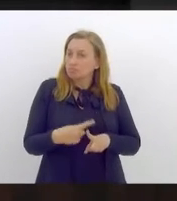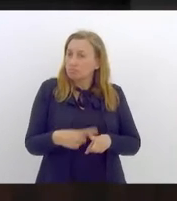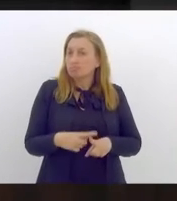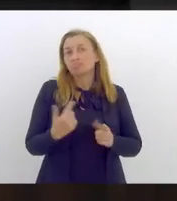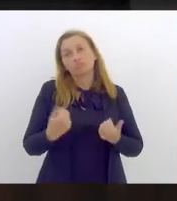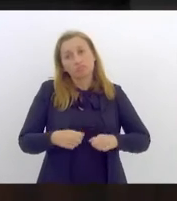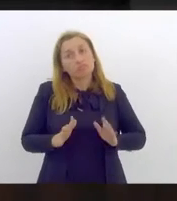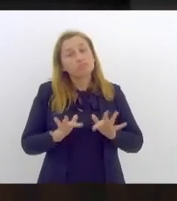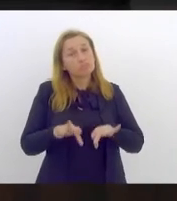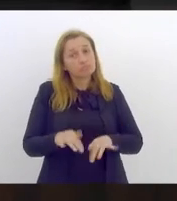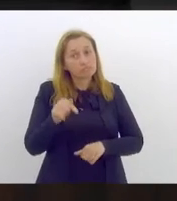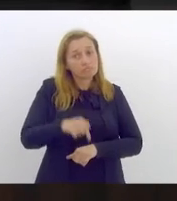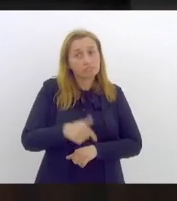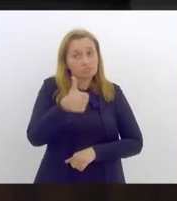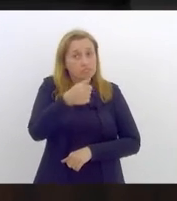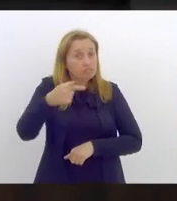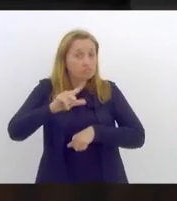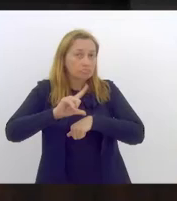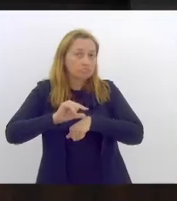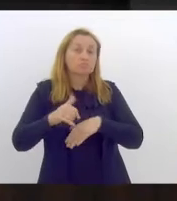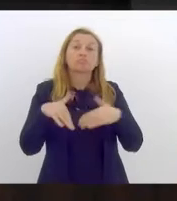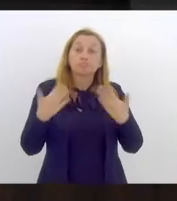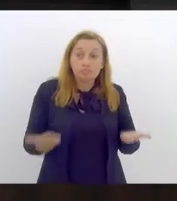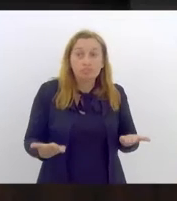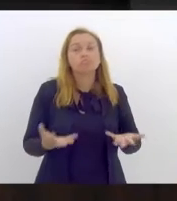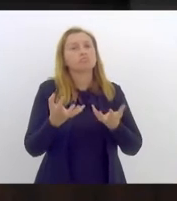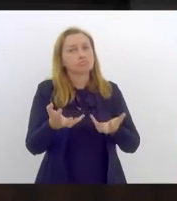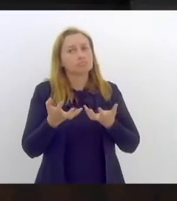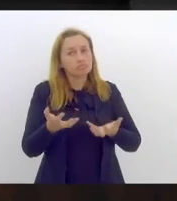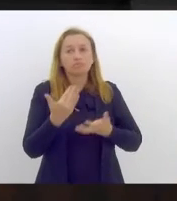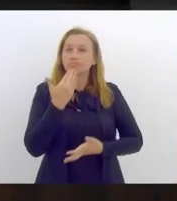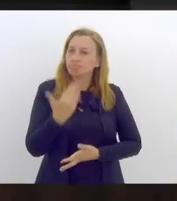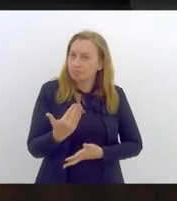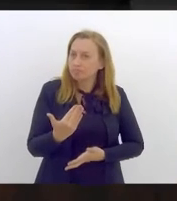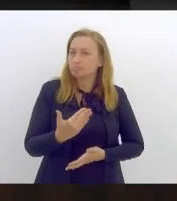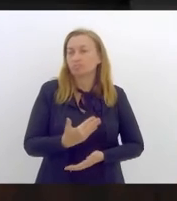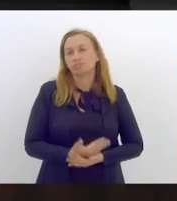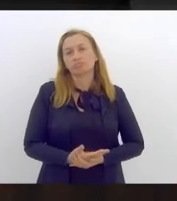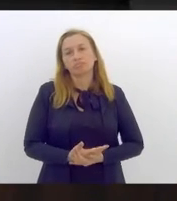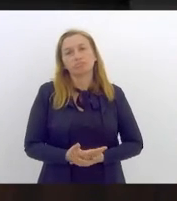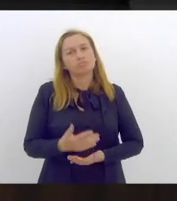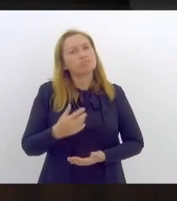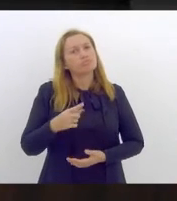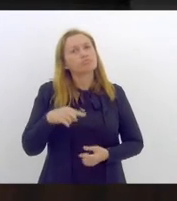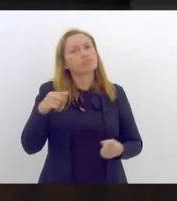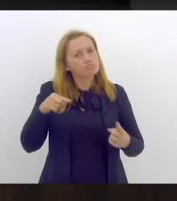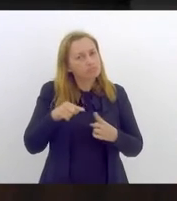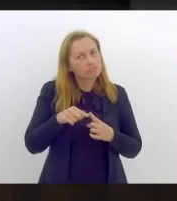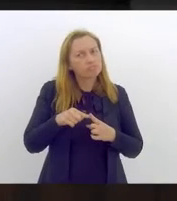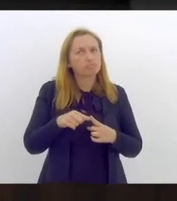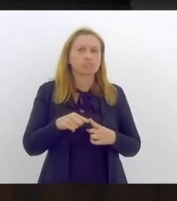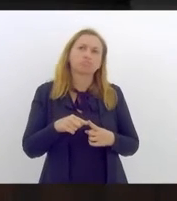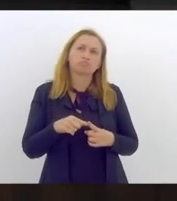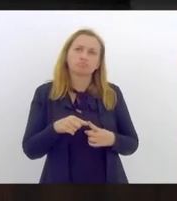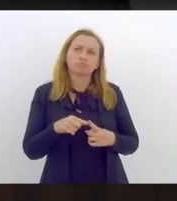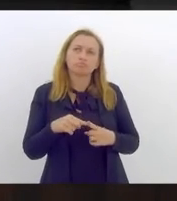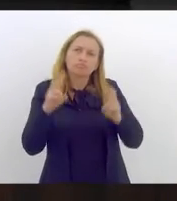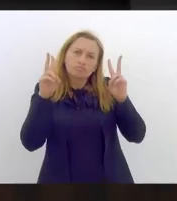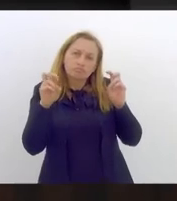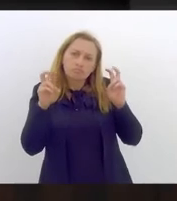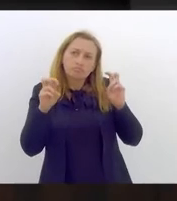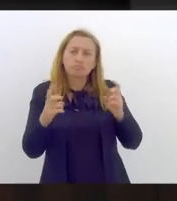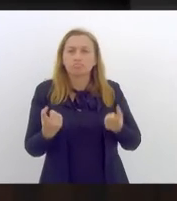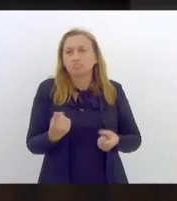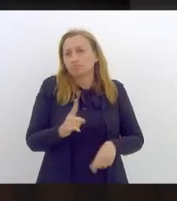que encerrar aqui às 17 horas. Então, eu queria solicitar, eu vou ser muito objetiva na questão do